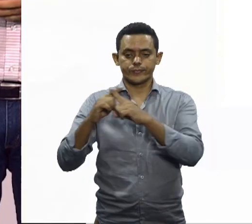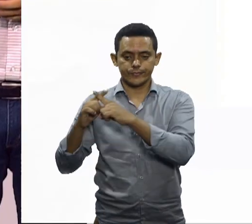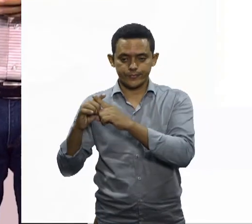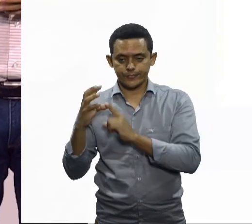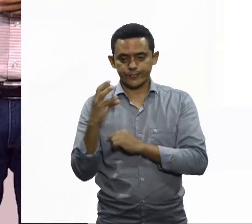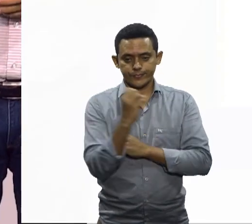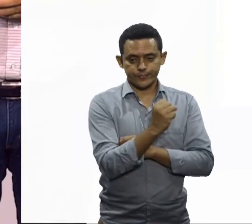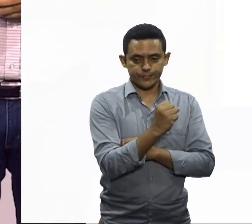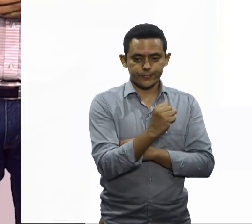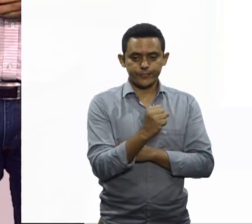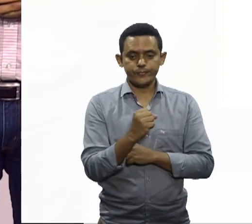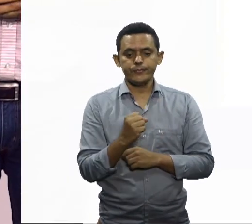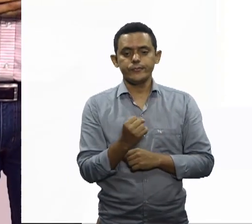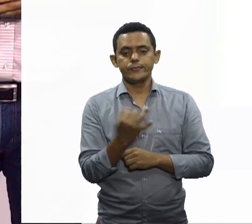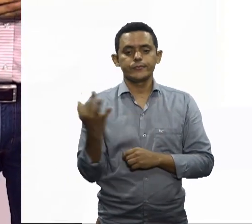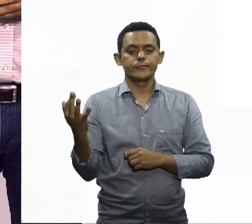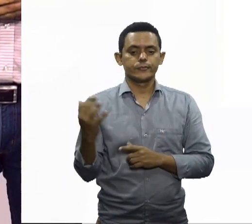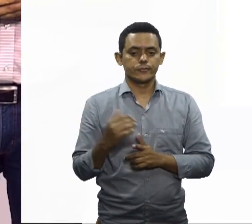vai encontrar